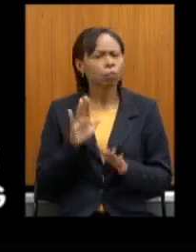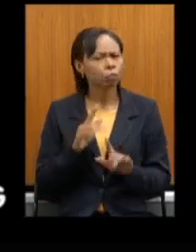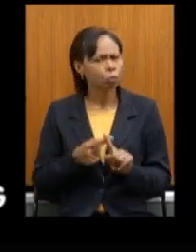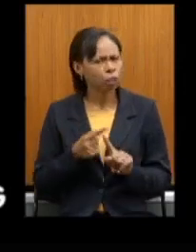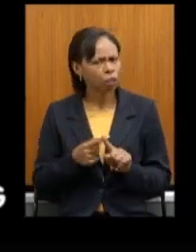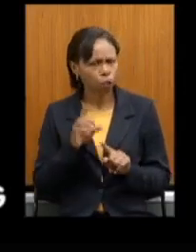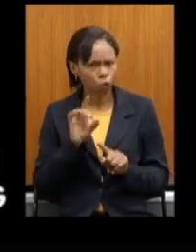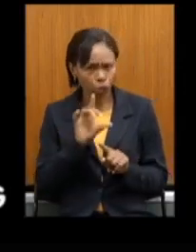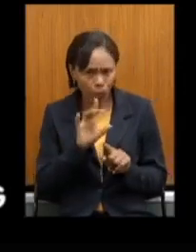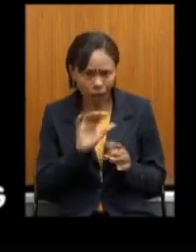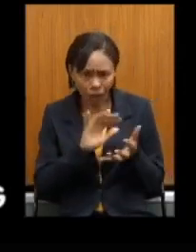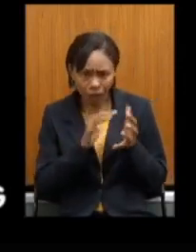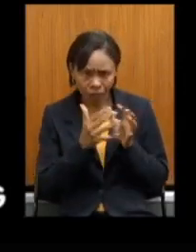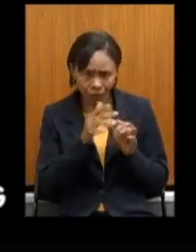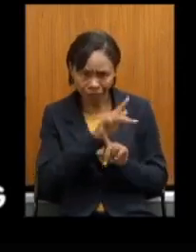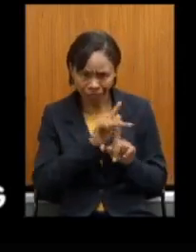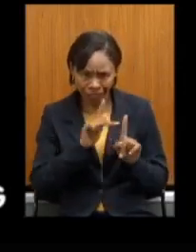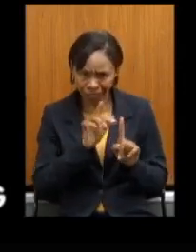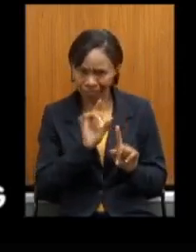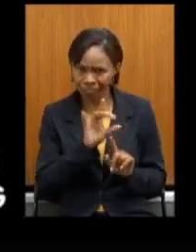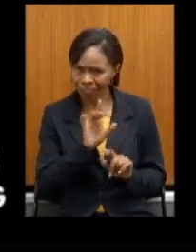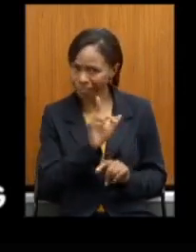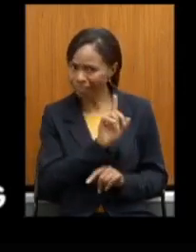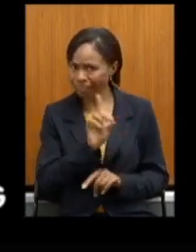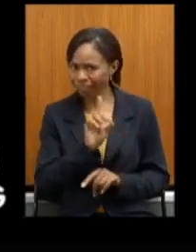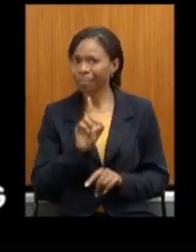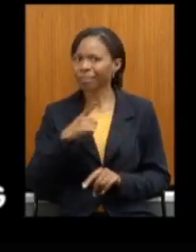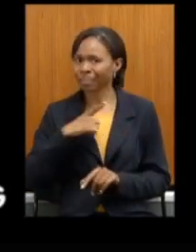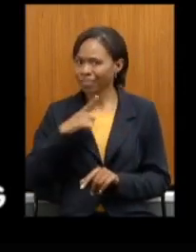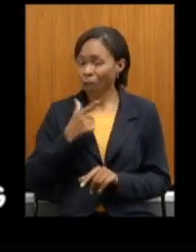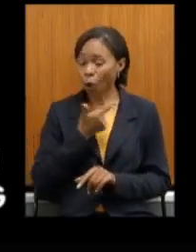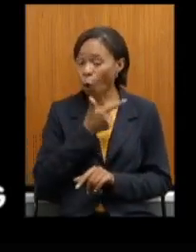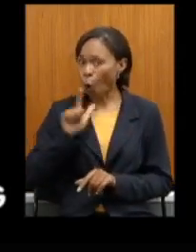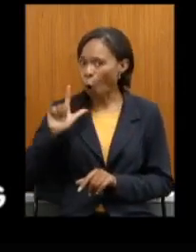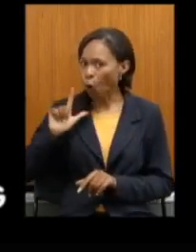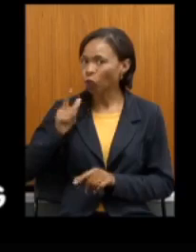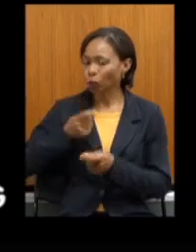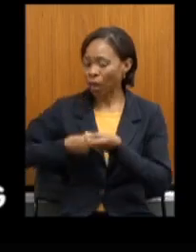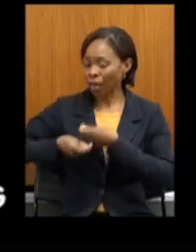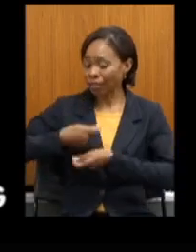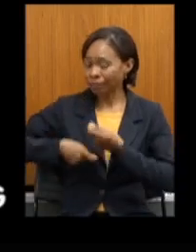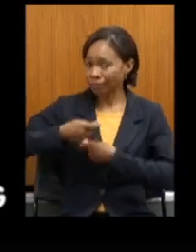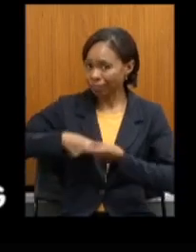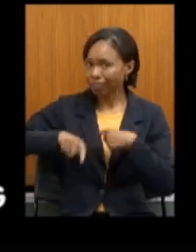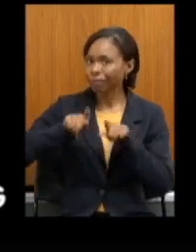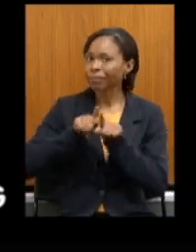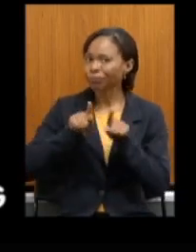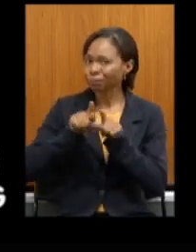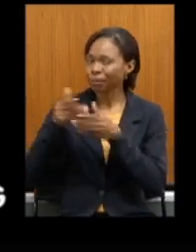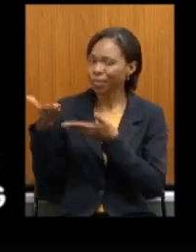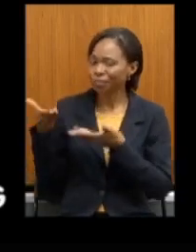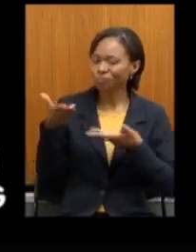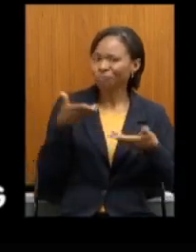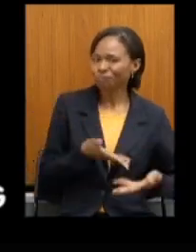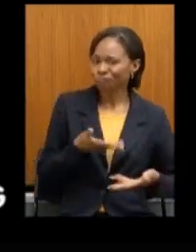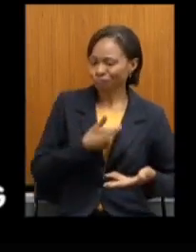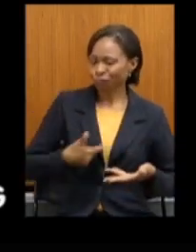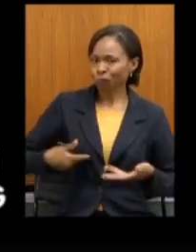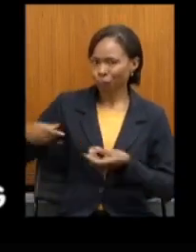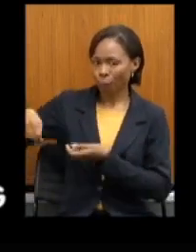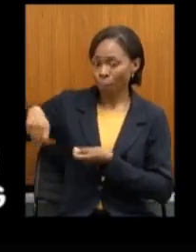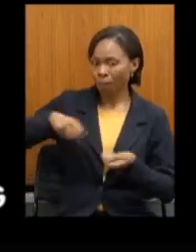da reforma de Previdência. Veio para casa um pacote de reforma administrativa. Não se trata somente daquilo que é